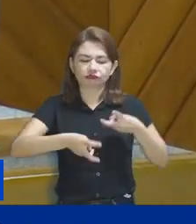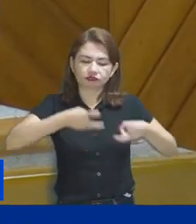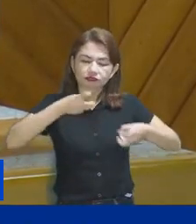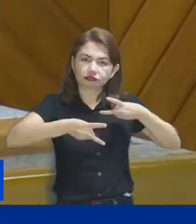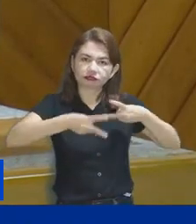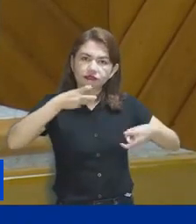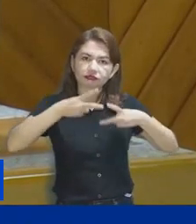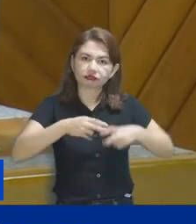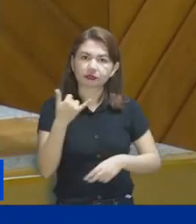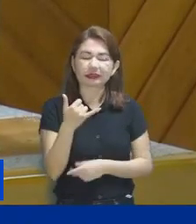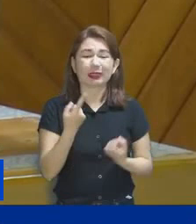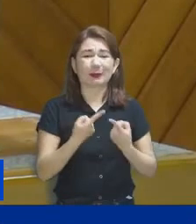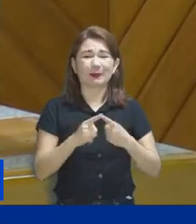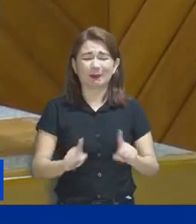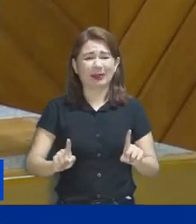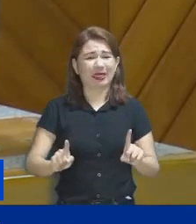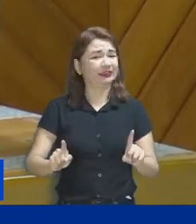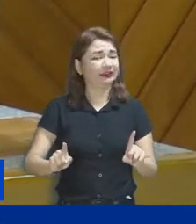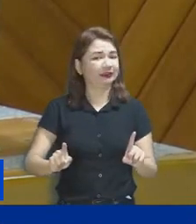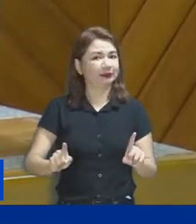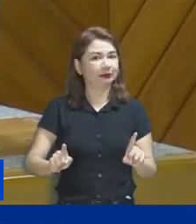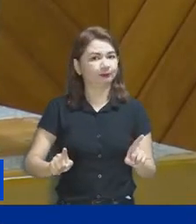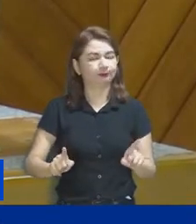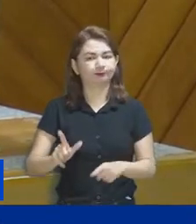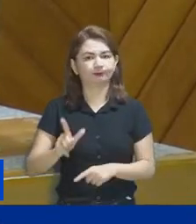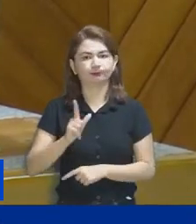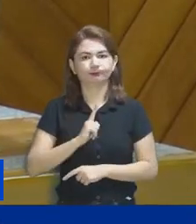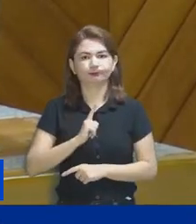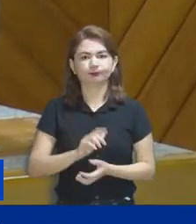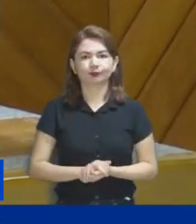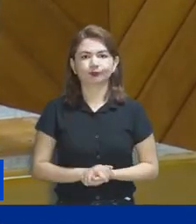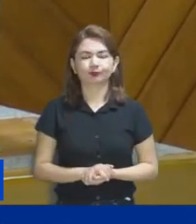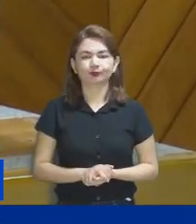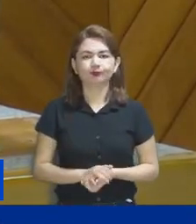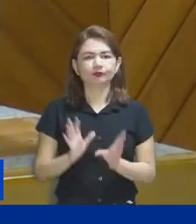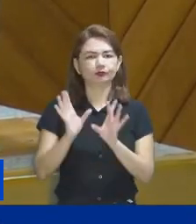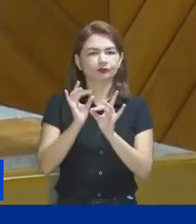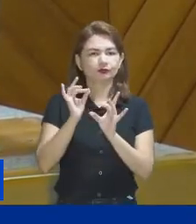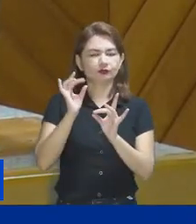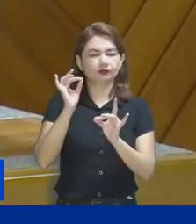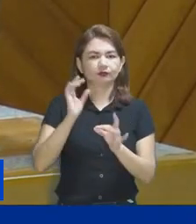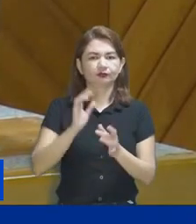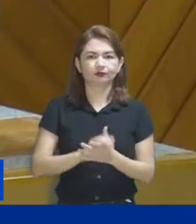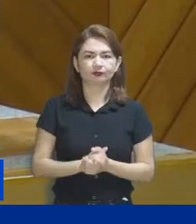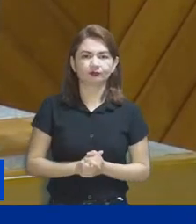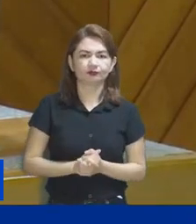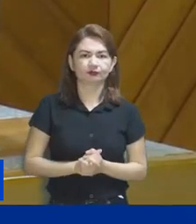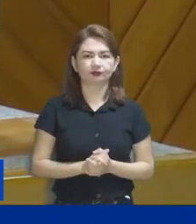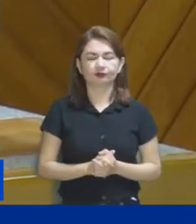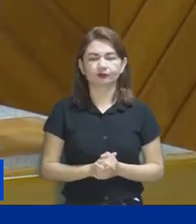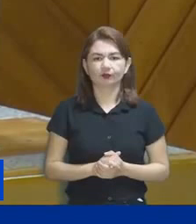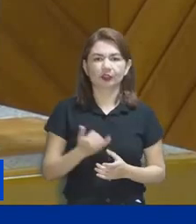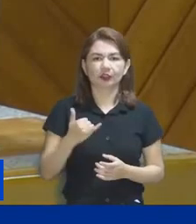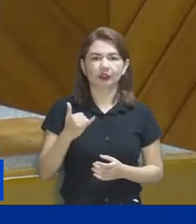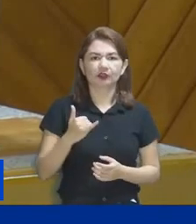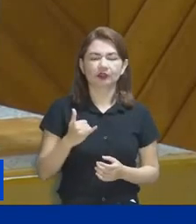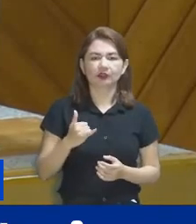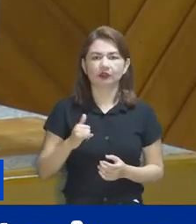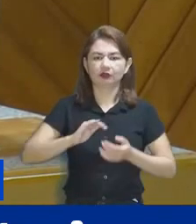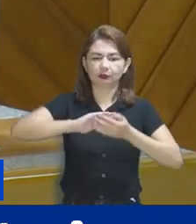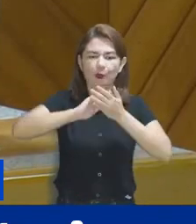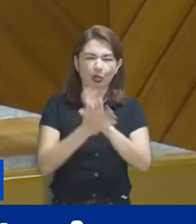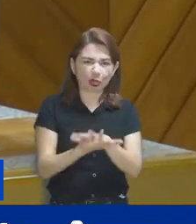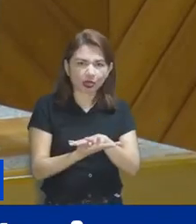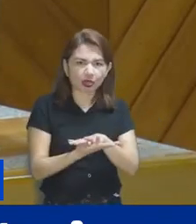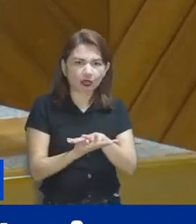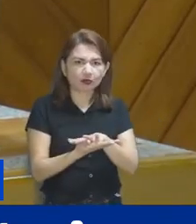nesse caso específico, houve uma particularidade que o celular estava destruído e